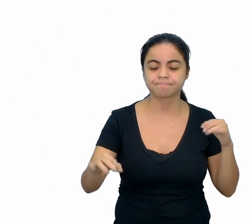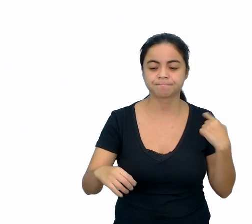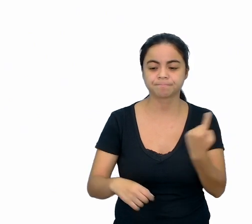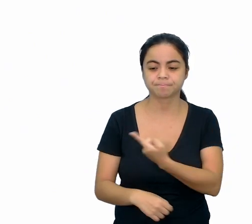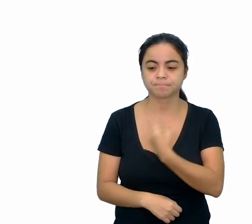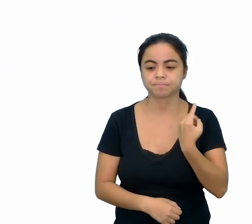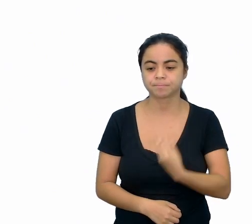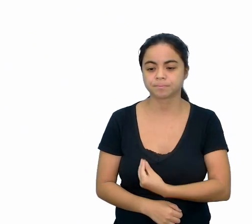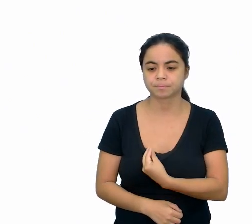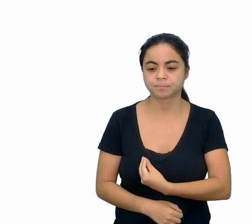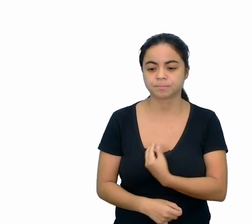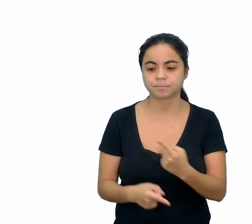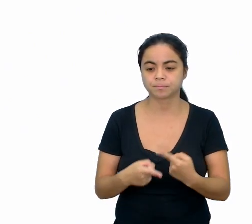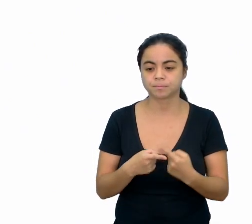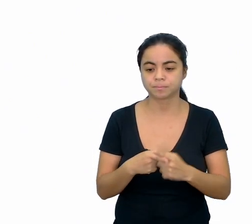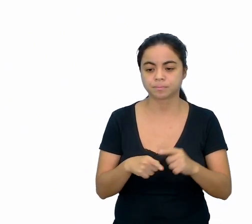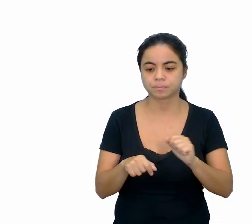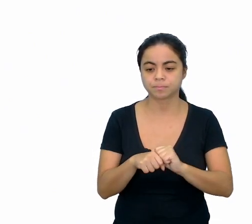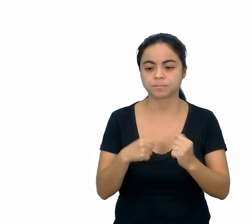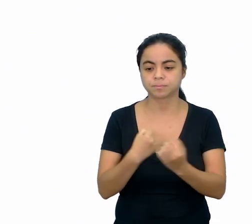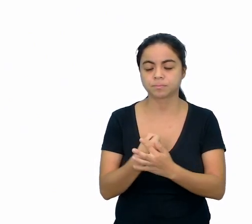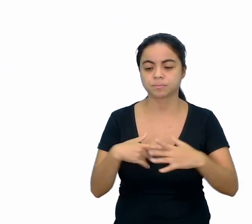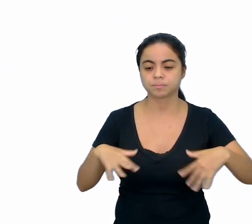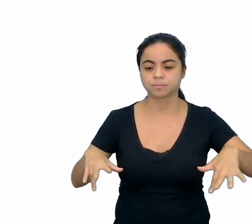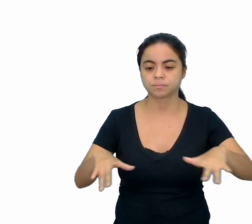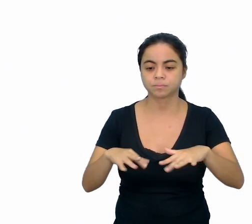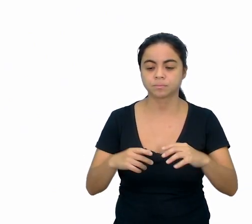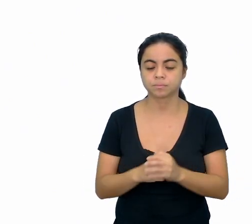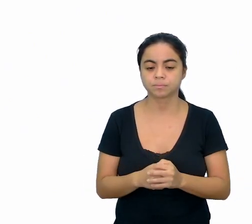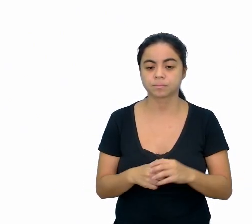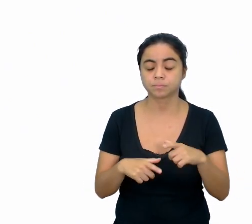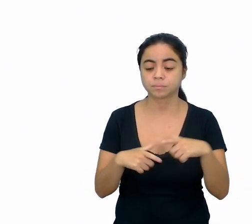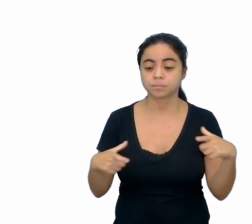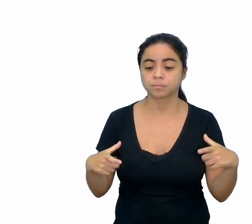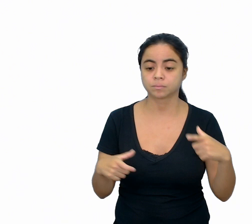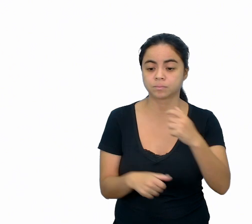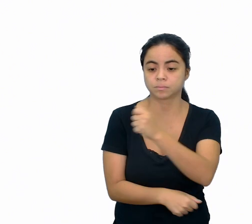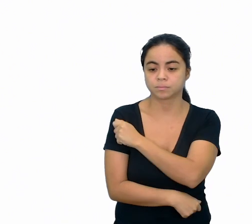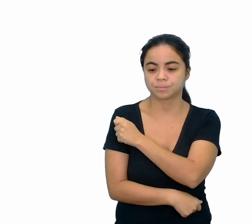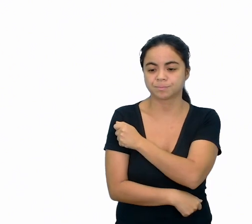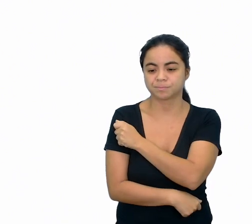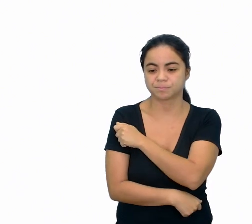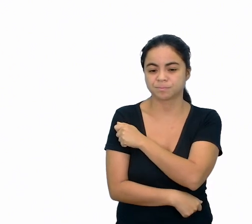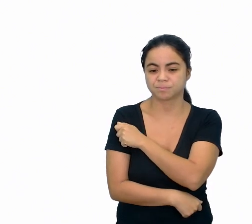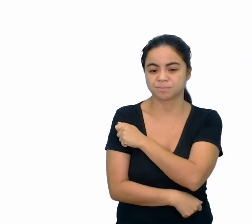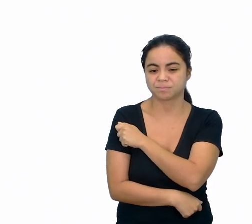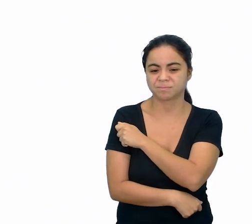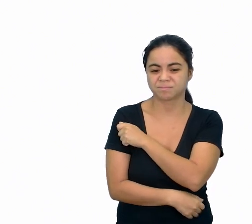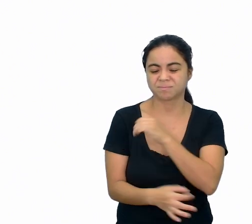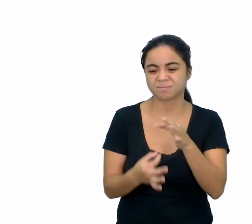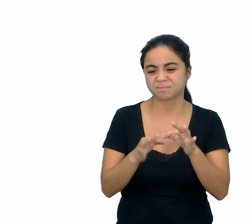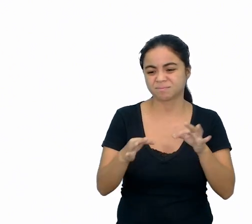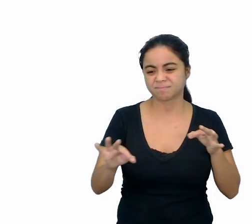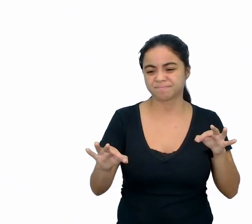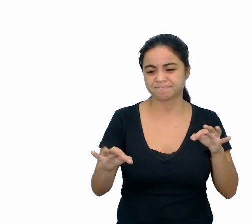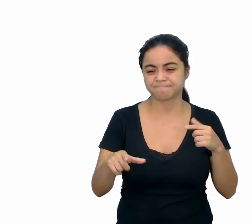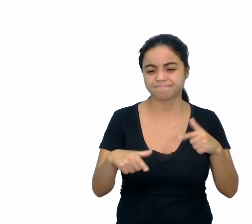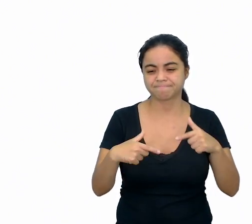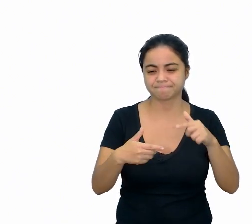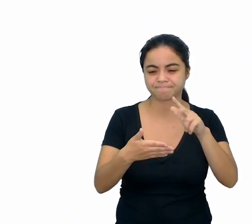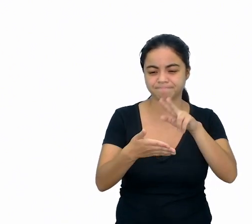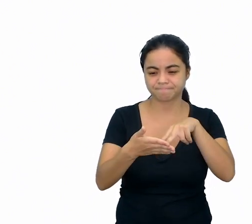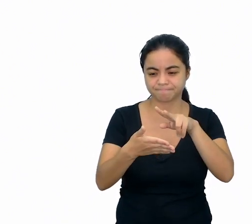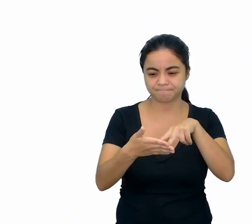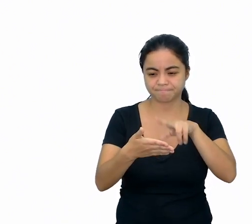vivemos aí em virtude do Covid-19, muitos de nossos estudantes ficaram um pouco distantes do trabalho com a leitura